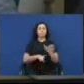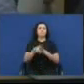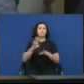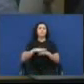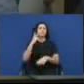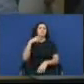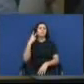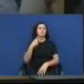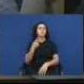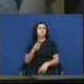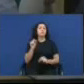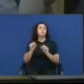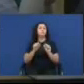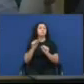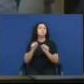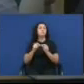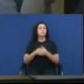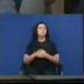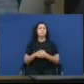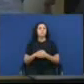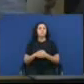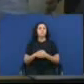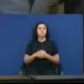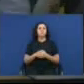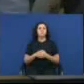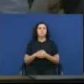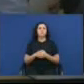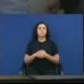aqui? Qual é seu nome?